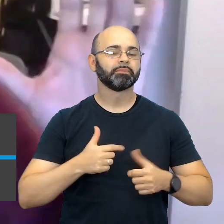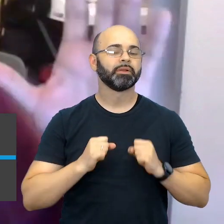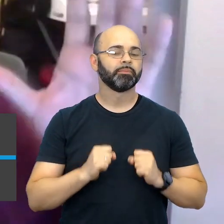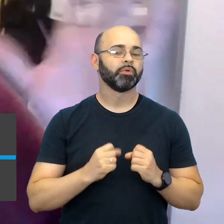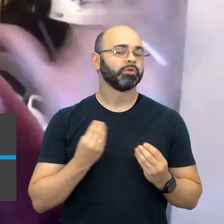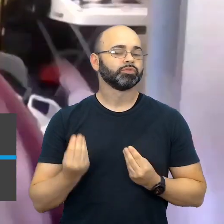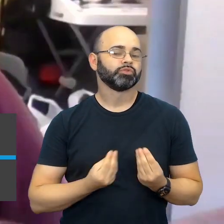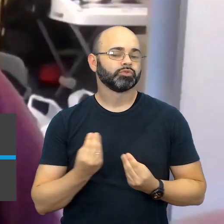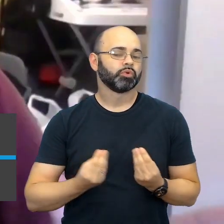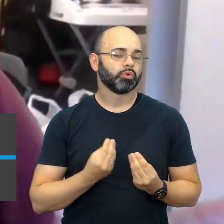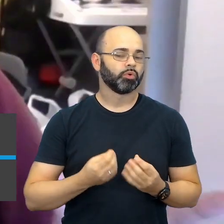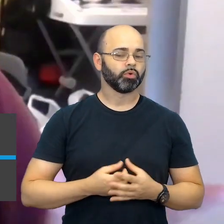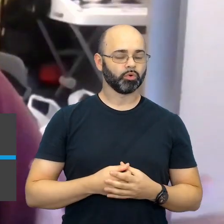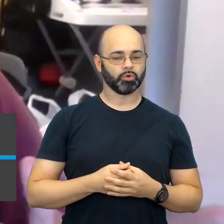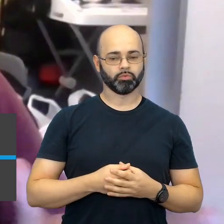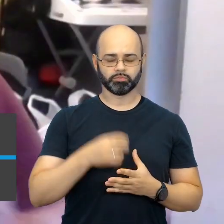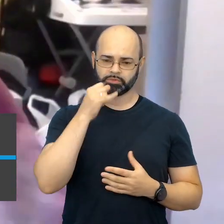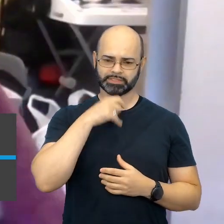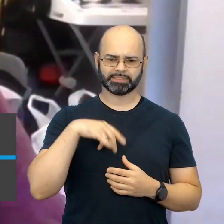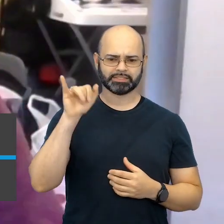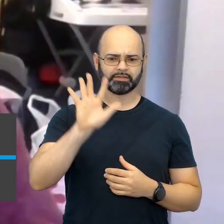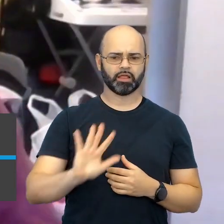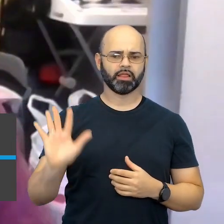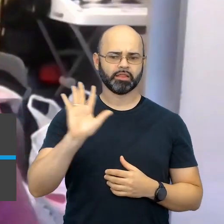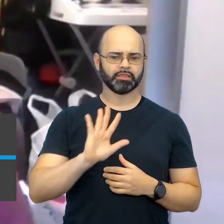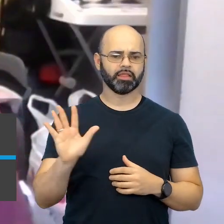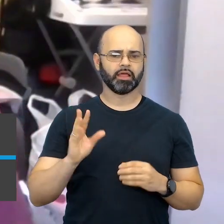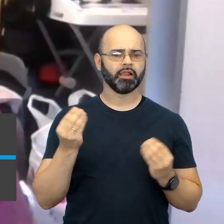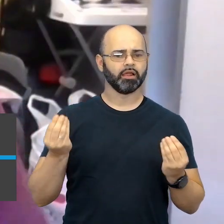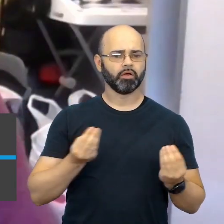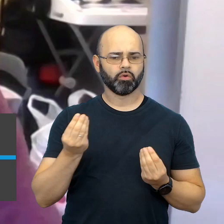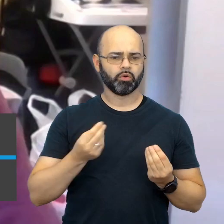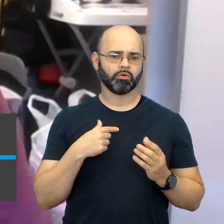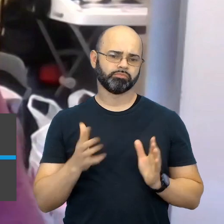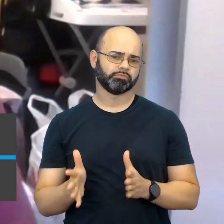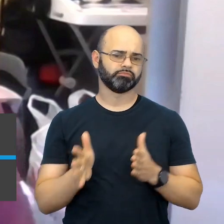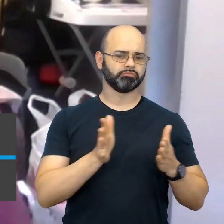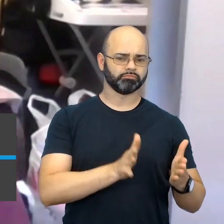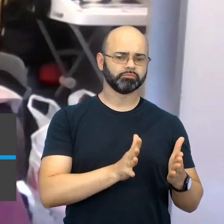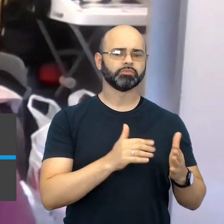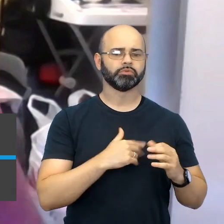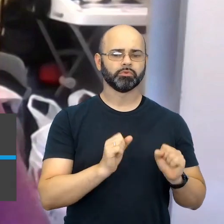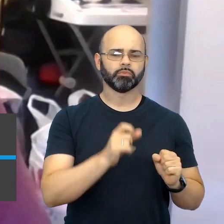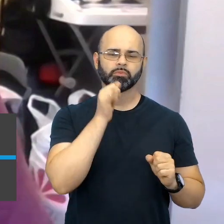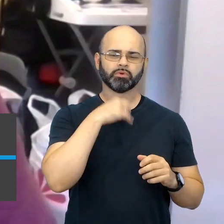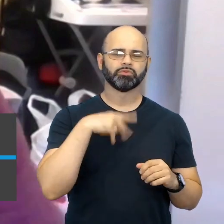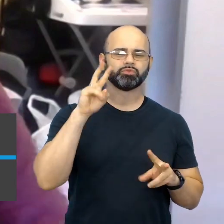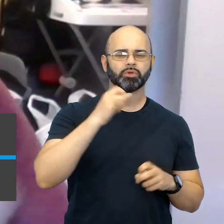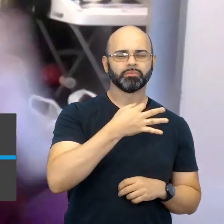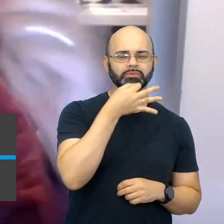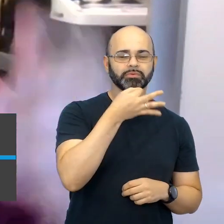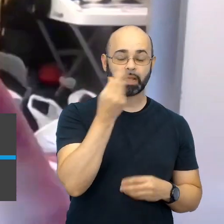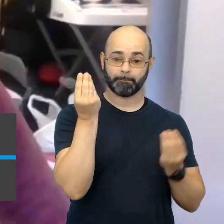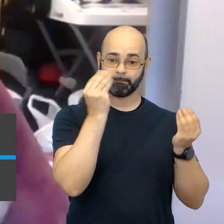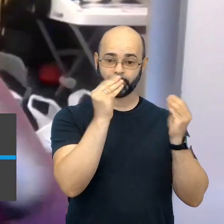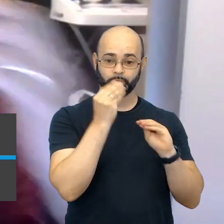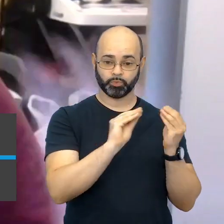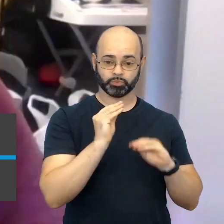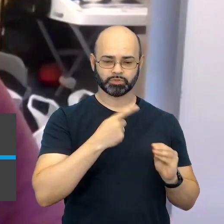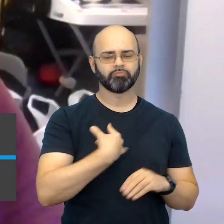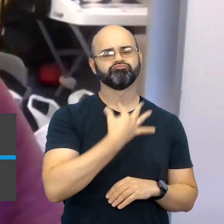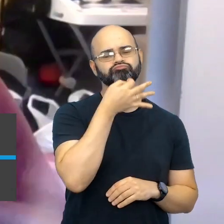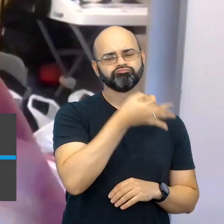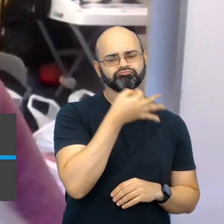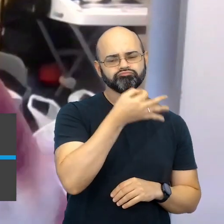temos essas postagens na tela e eu estou ao lado disso, em paralelo, comentando essas postagens. Eu apresento uma de